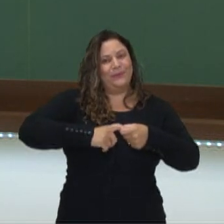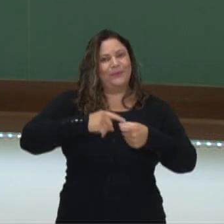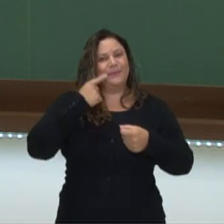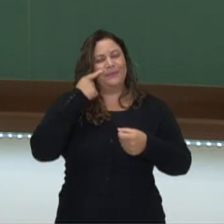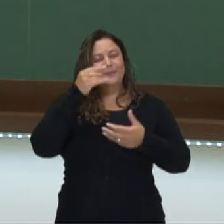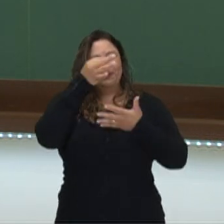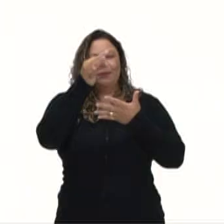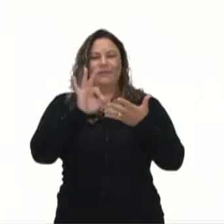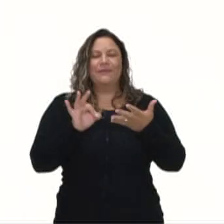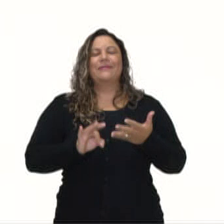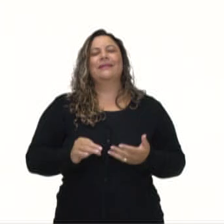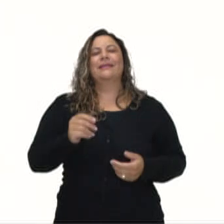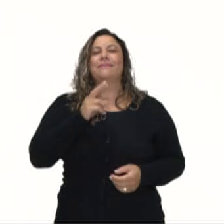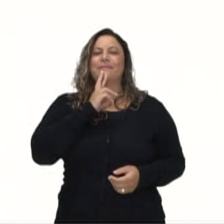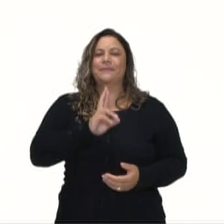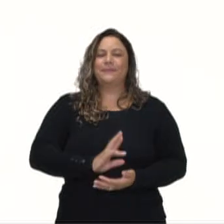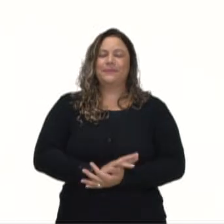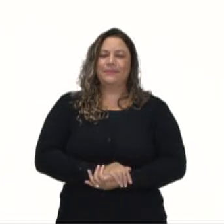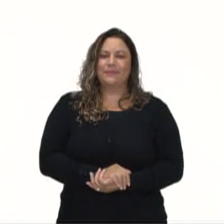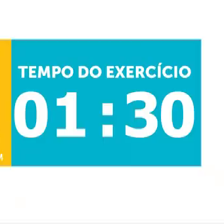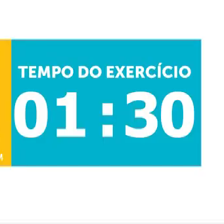a resposta.